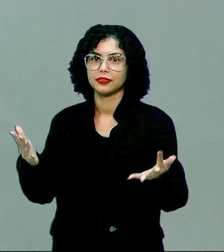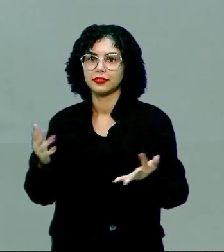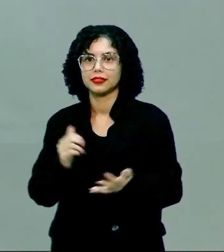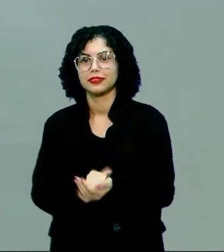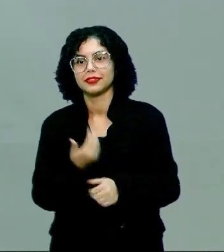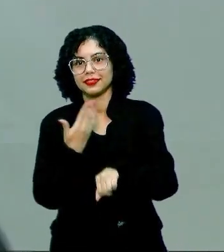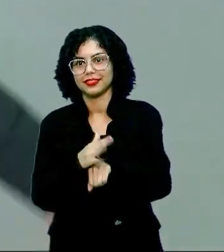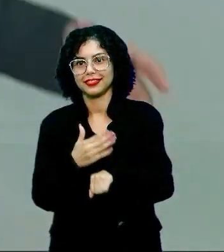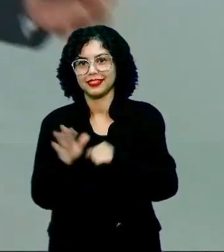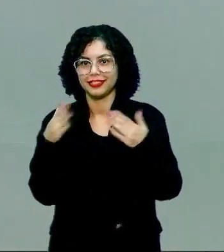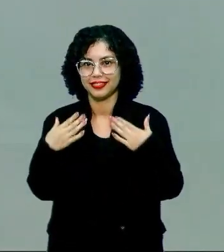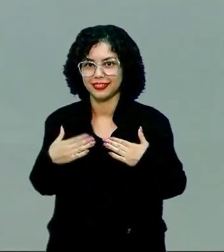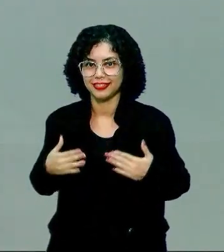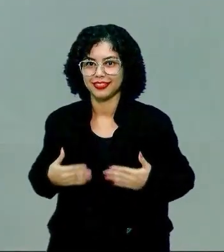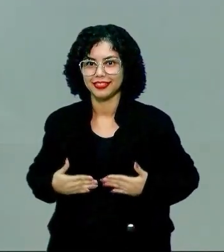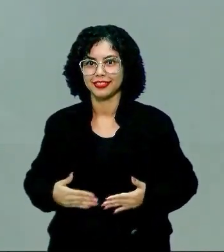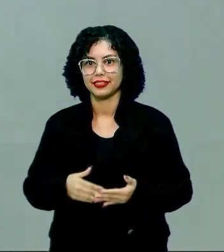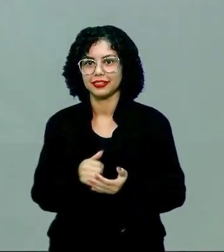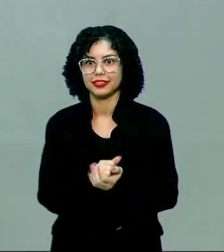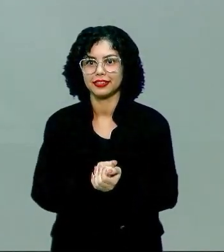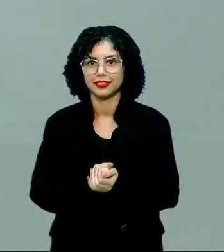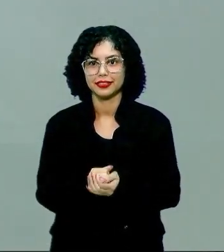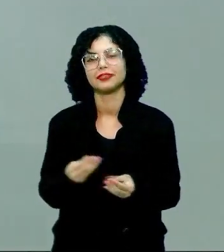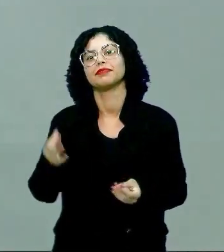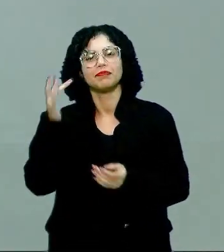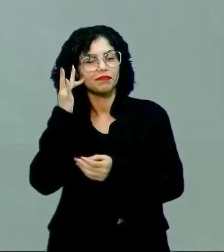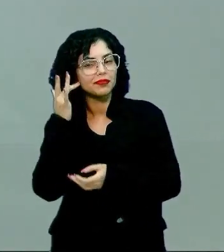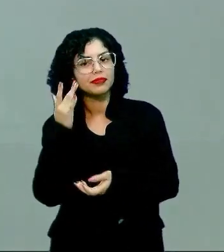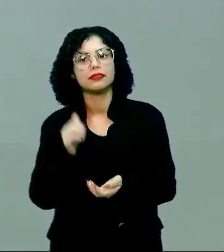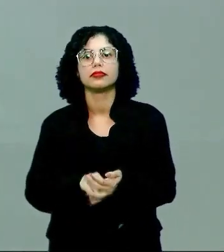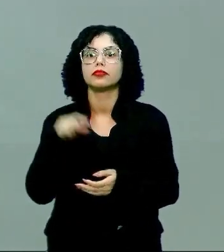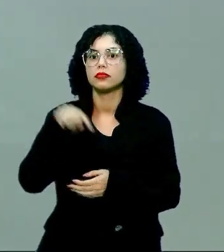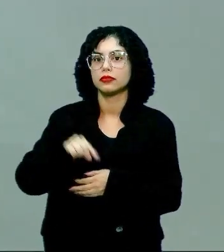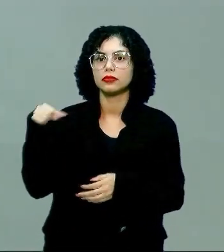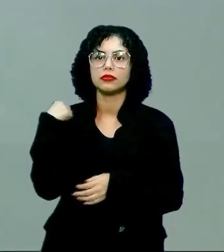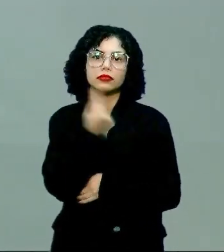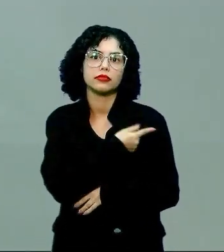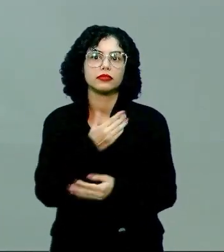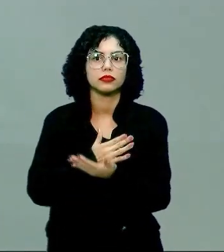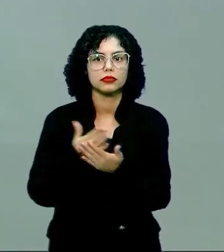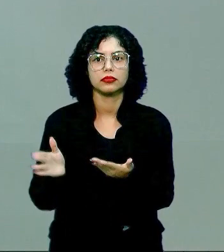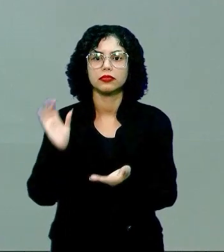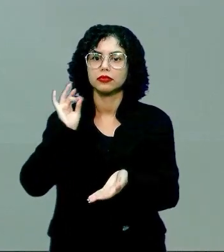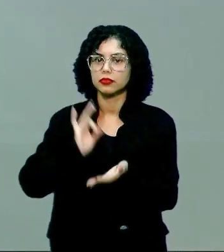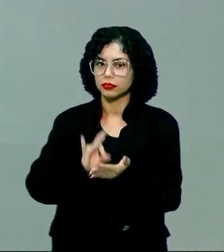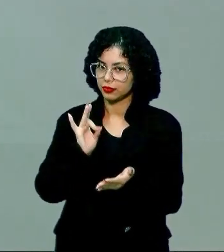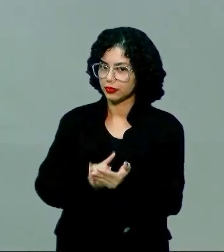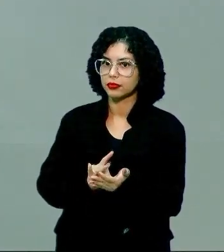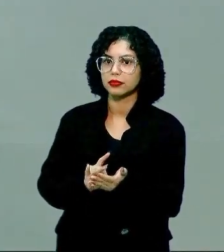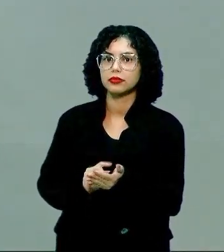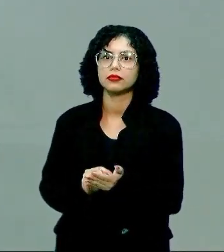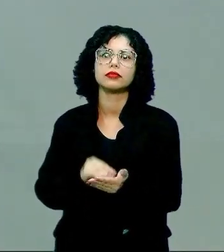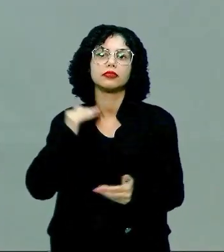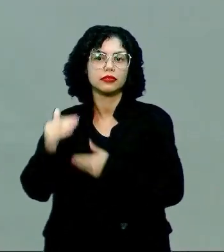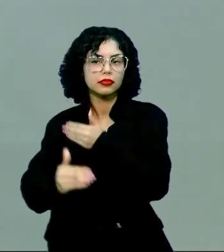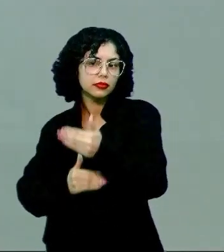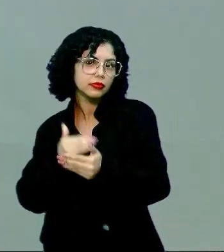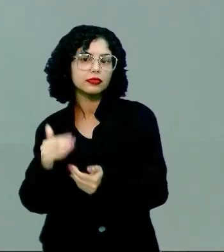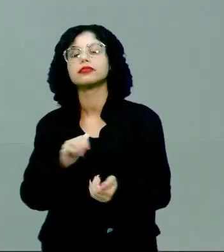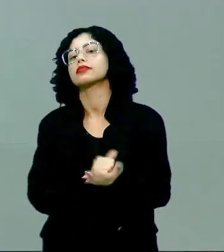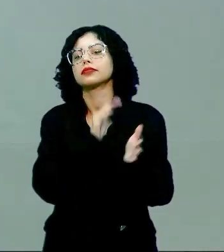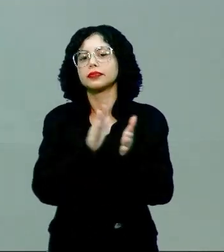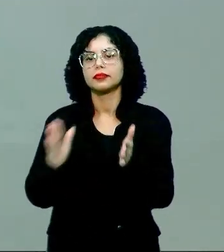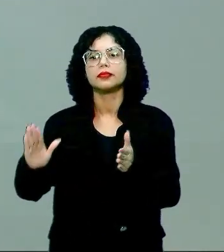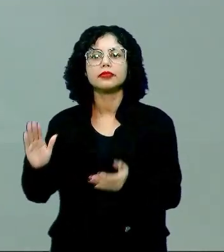é práticas corporais acho acho tendência porque aqui a gente vai começar realmente de fato a desbravar